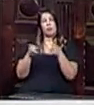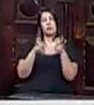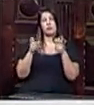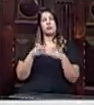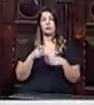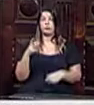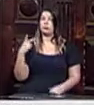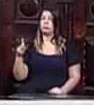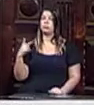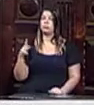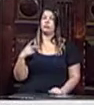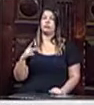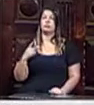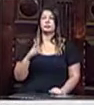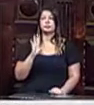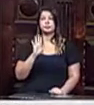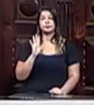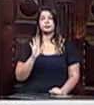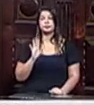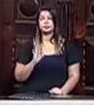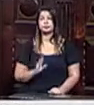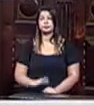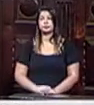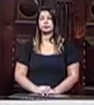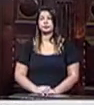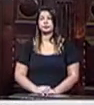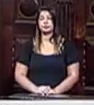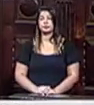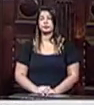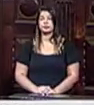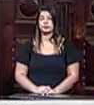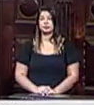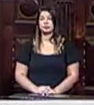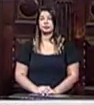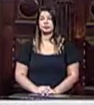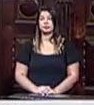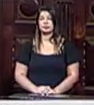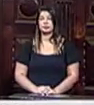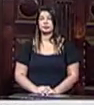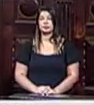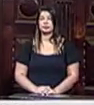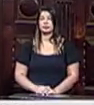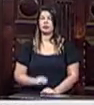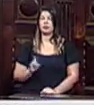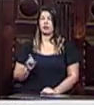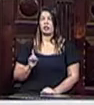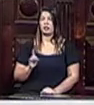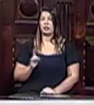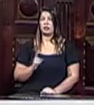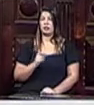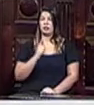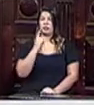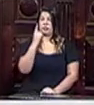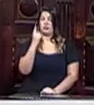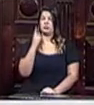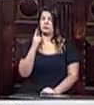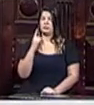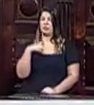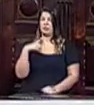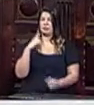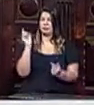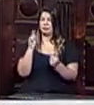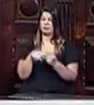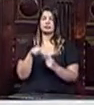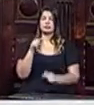origem, quer dizer, isso uma ação, uma atitude única em relação ao Estado do